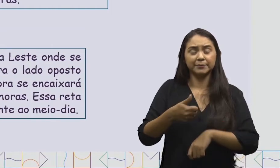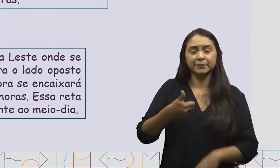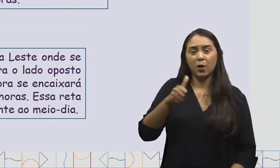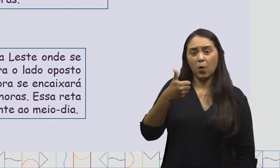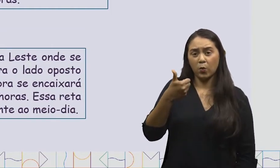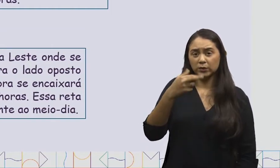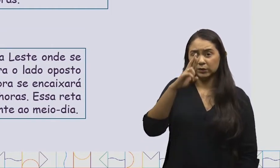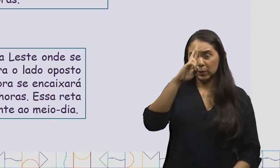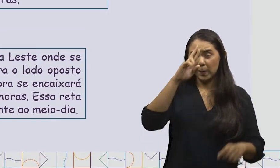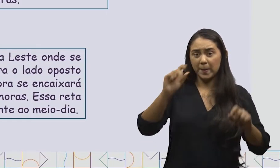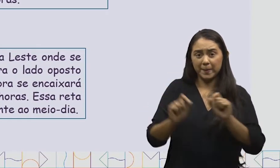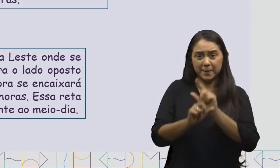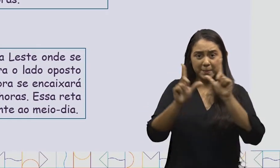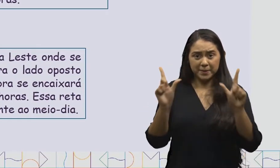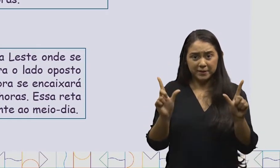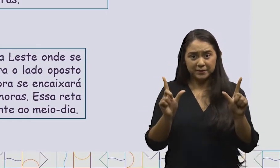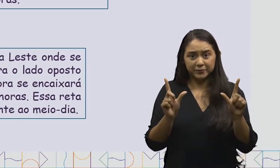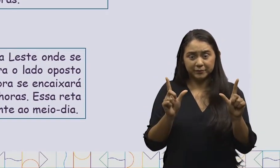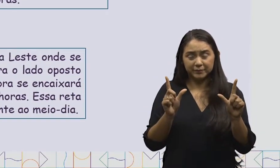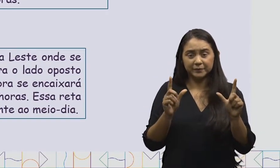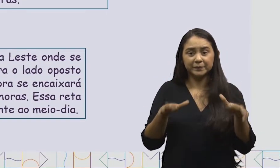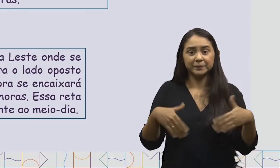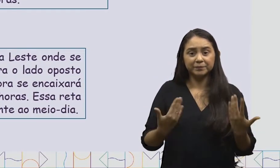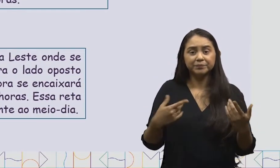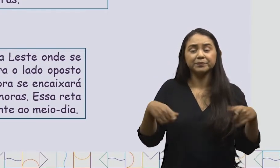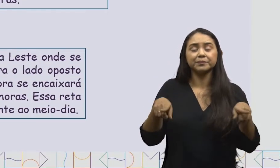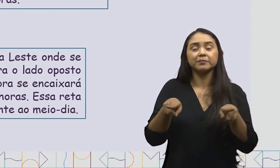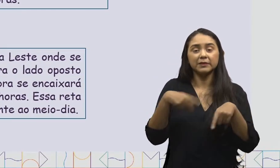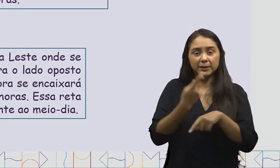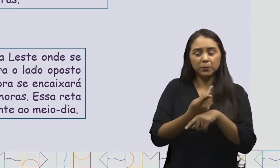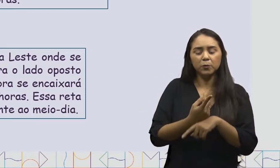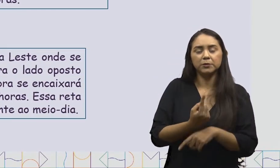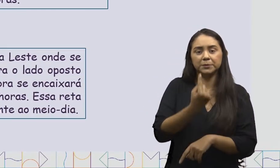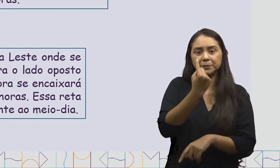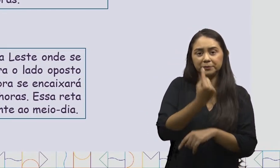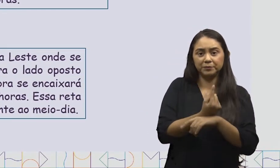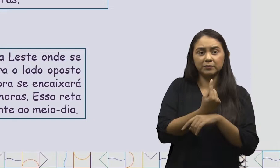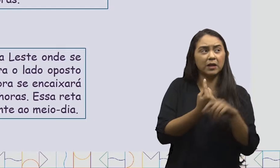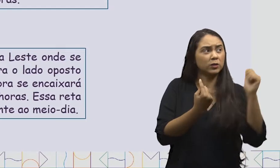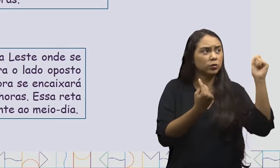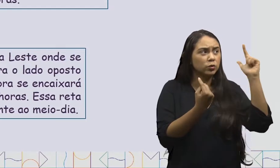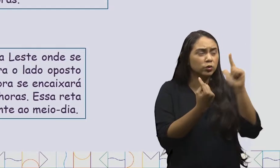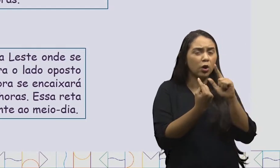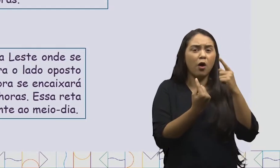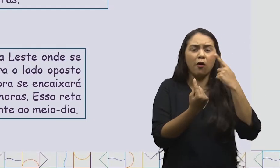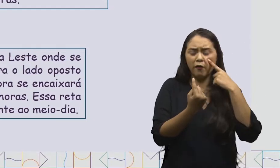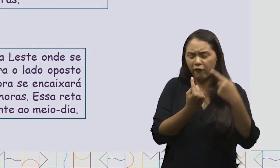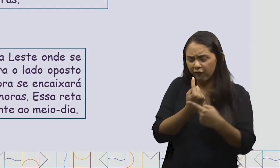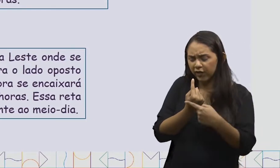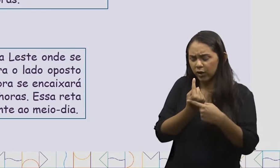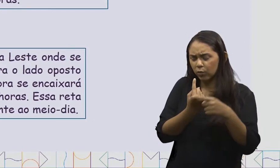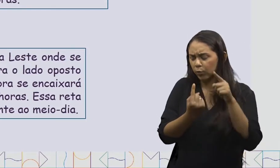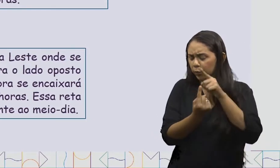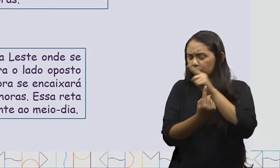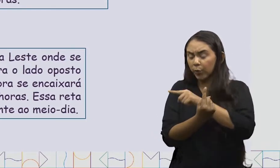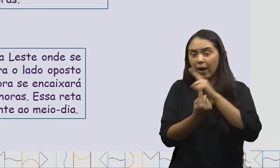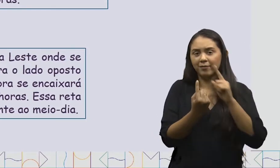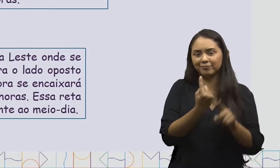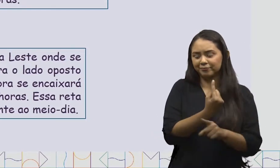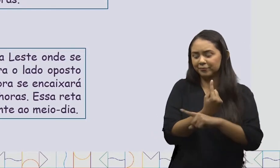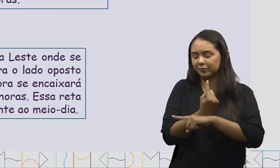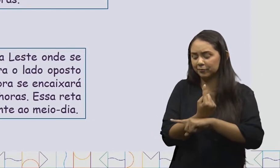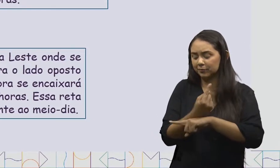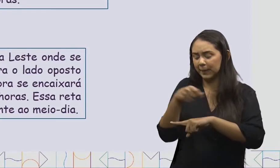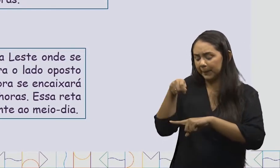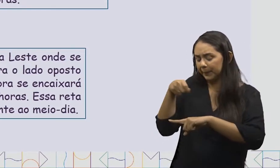o relógio no sol às 11 horas da manhã e marque com uma caneta o tamanho exato da sombra do palito.